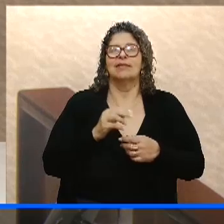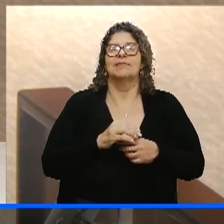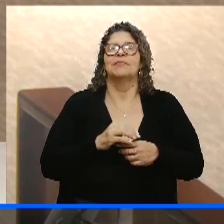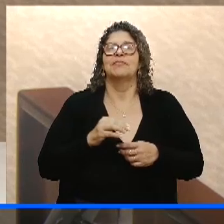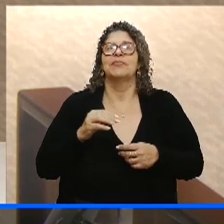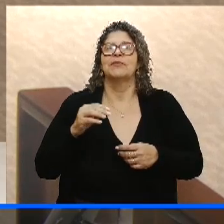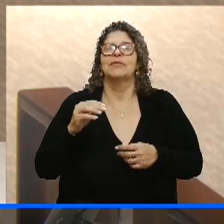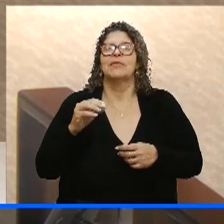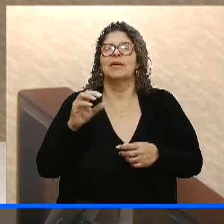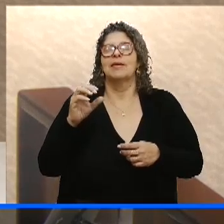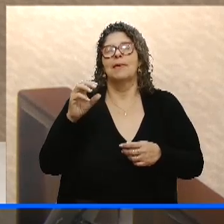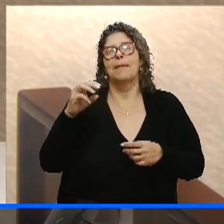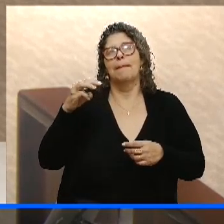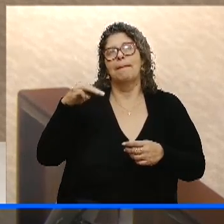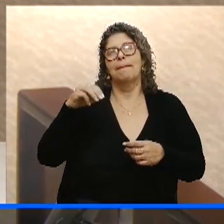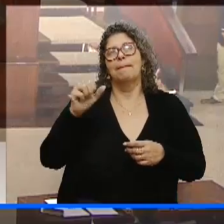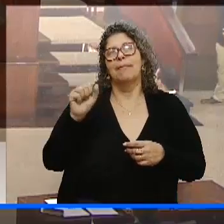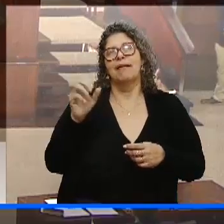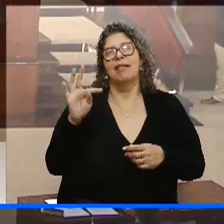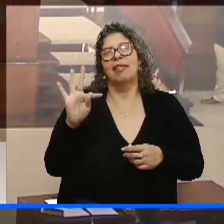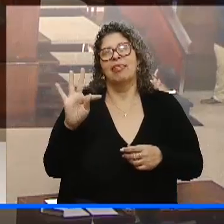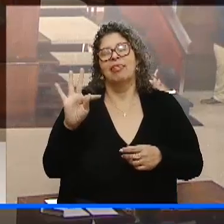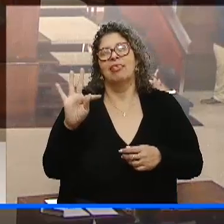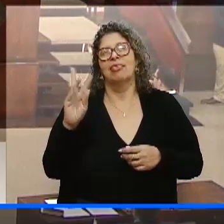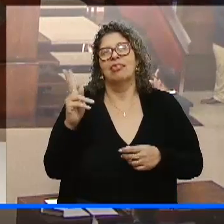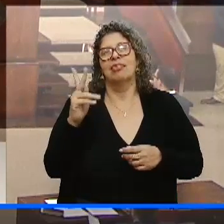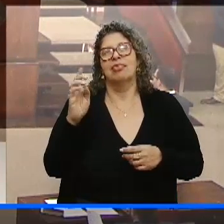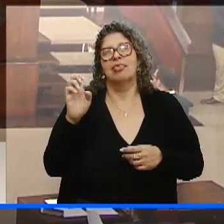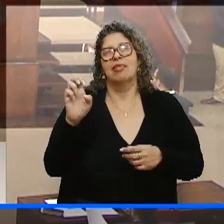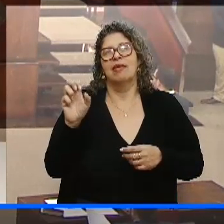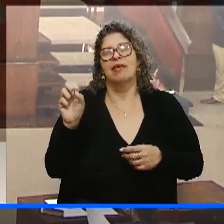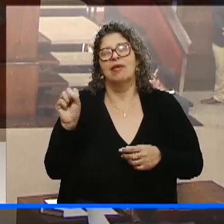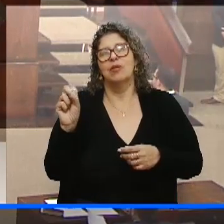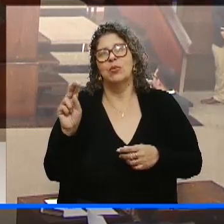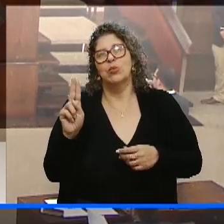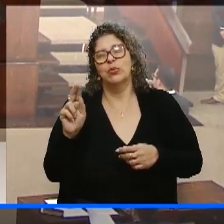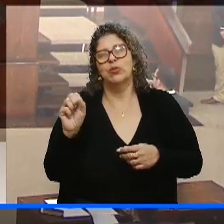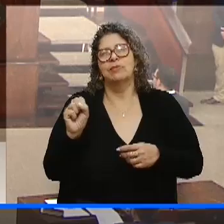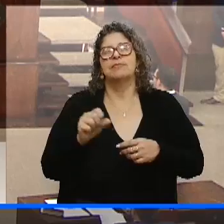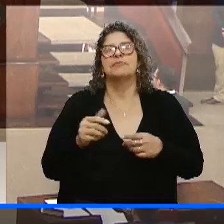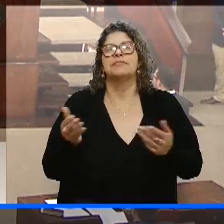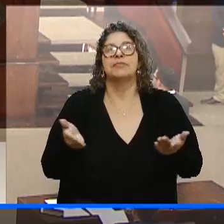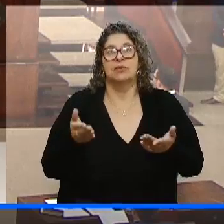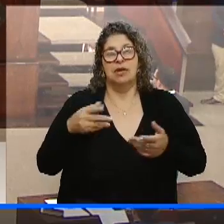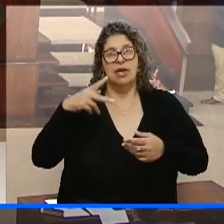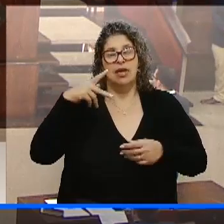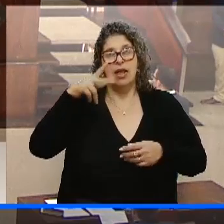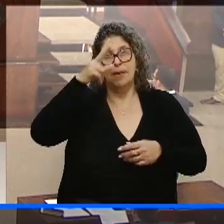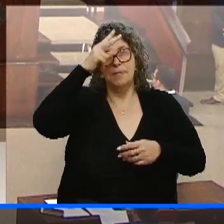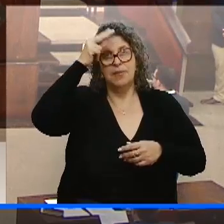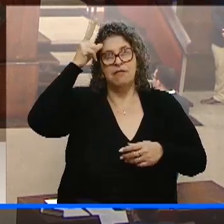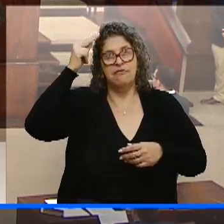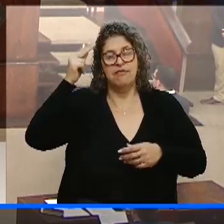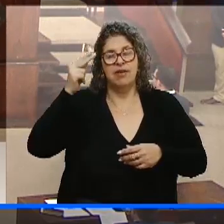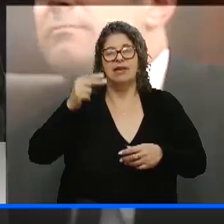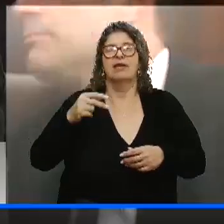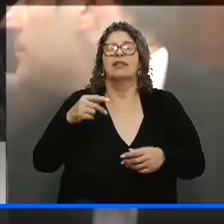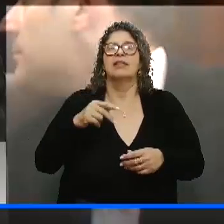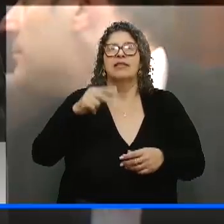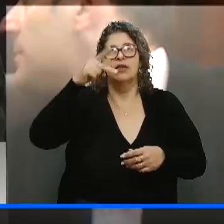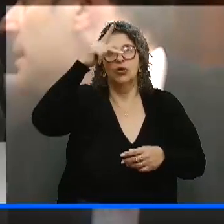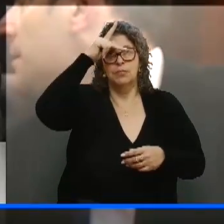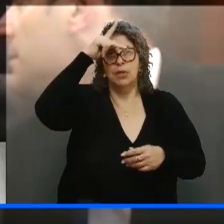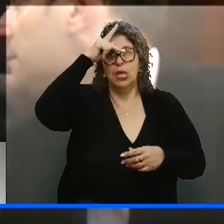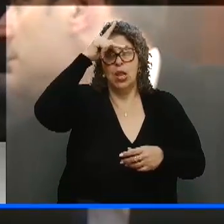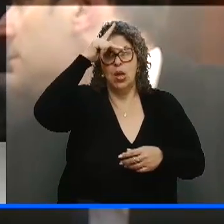resp excelentíssimo senhor presidente vilmar joaquim prefeito de pelotas paula mascarenhas nome quem saúdo todos